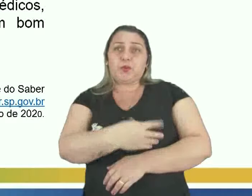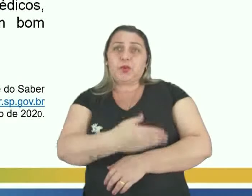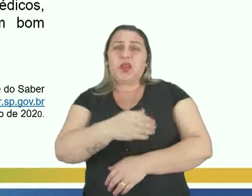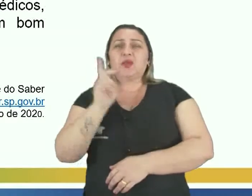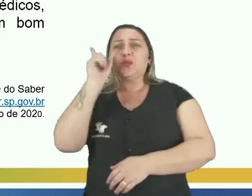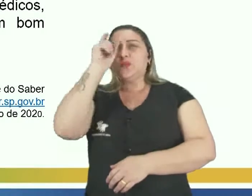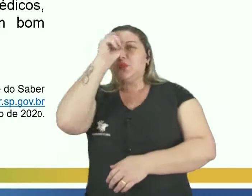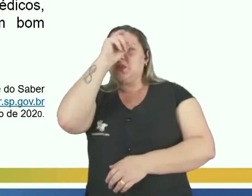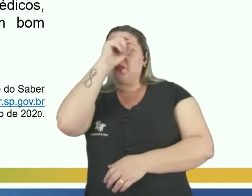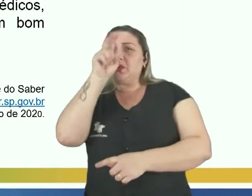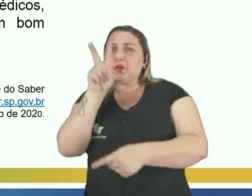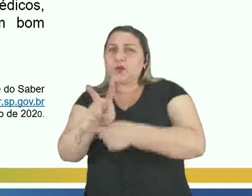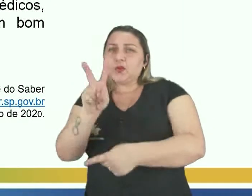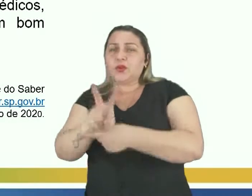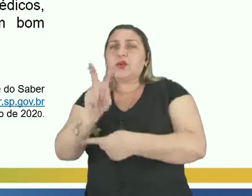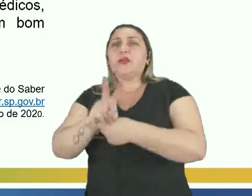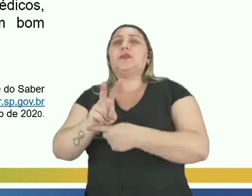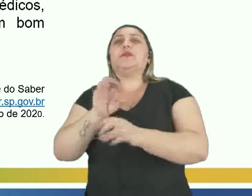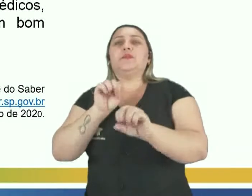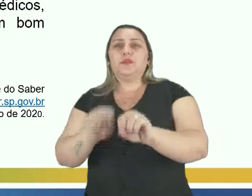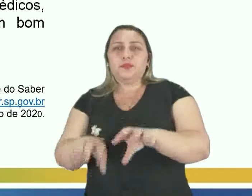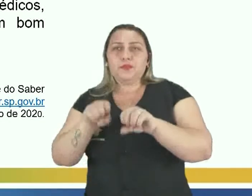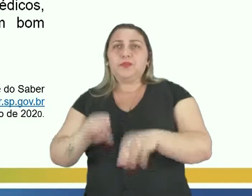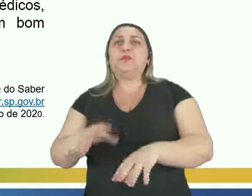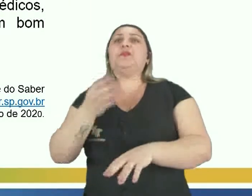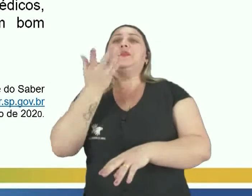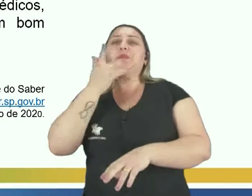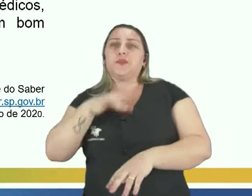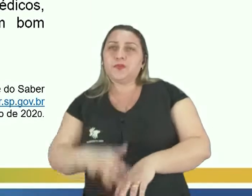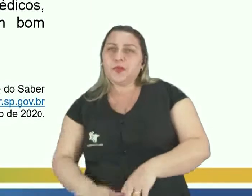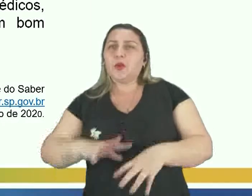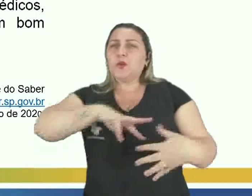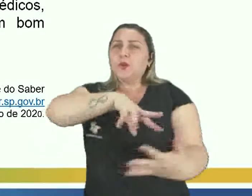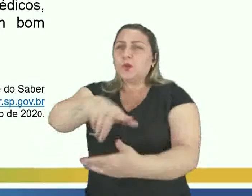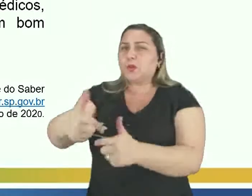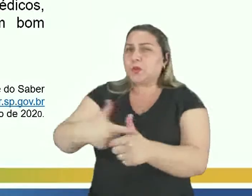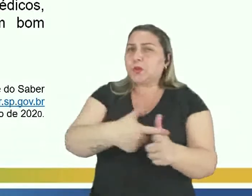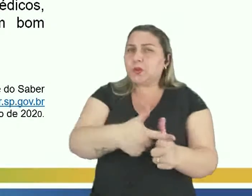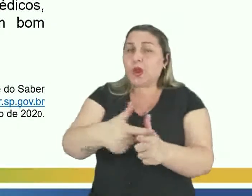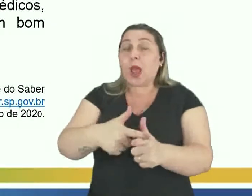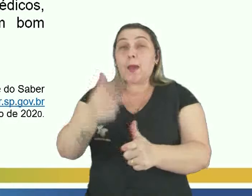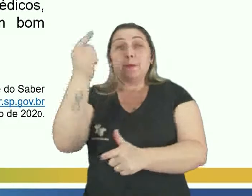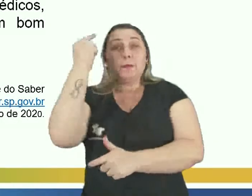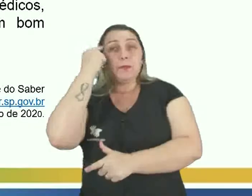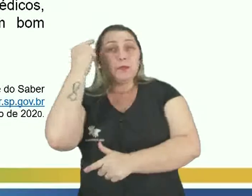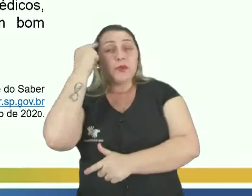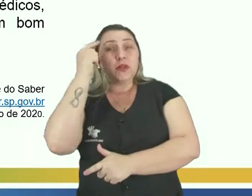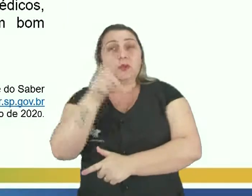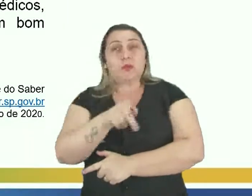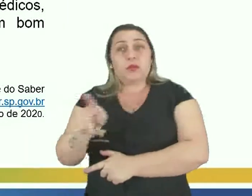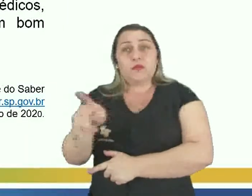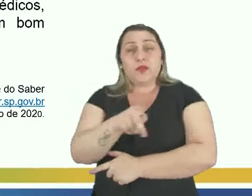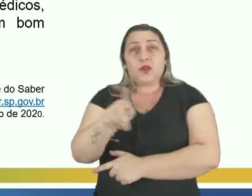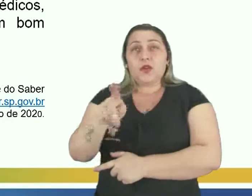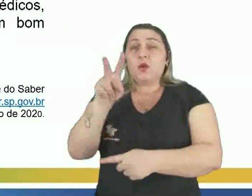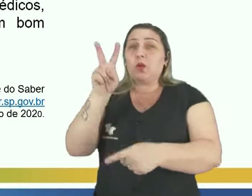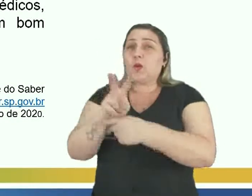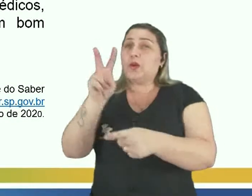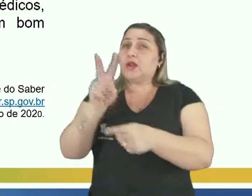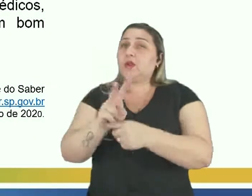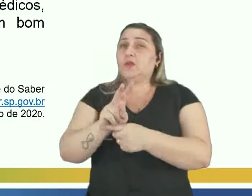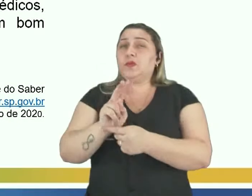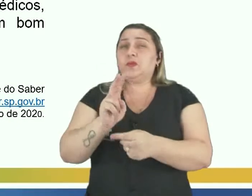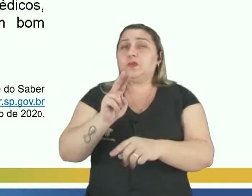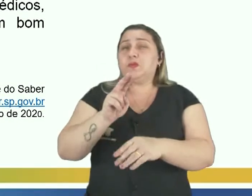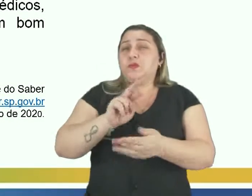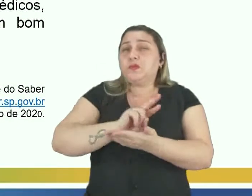quanto é difícil cuidar da educação de uma criança nesse mundo tão cheio de problemas. Imagine então um professor que cuida de centenas